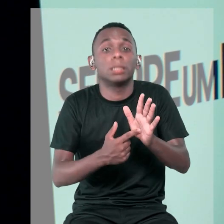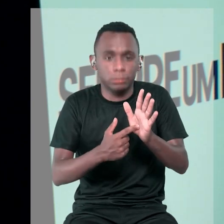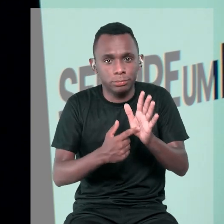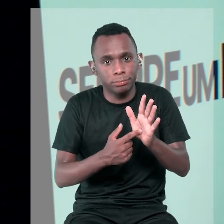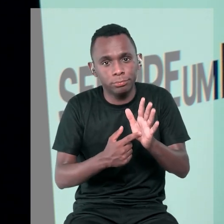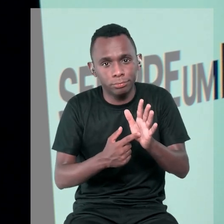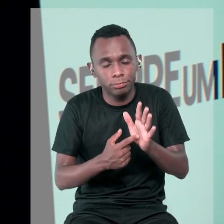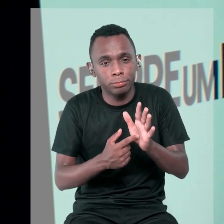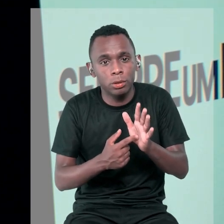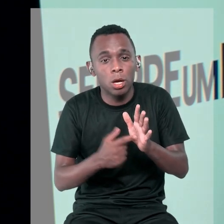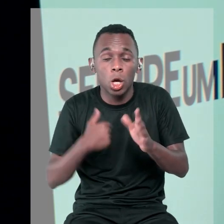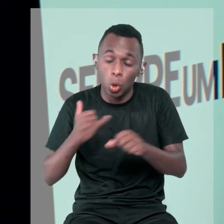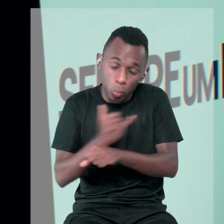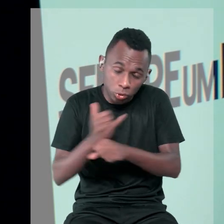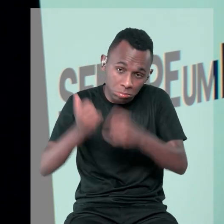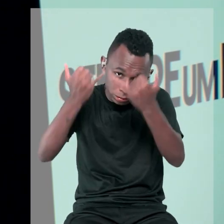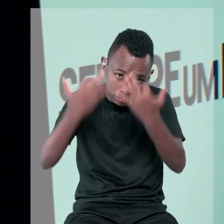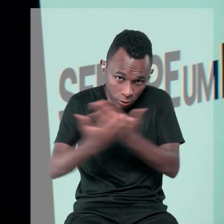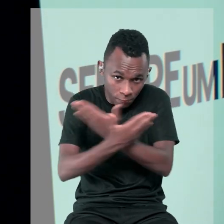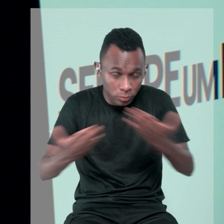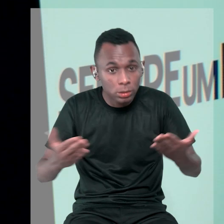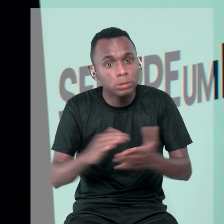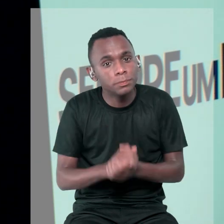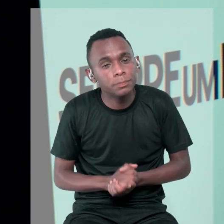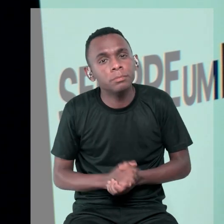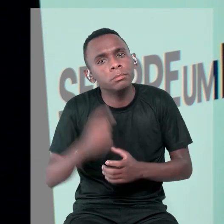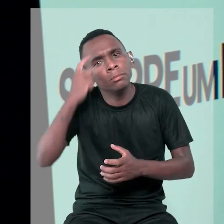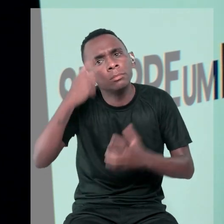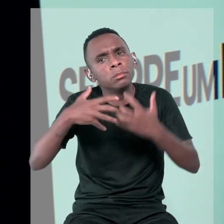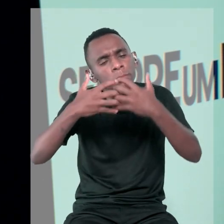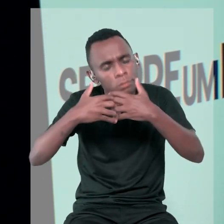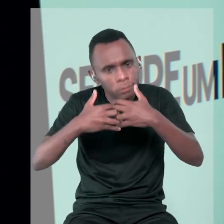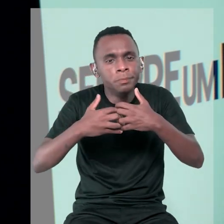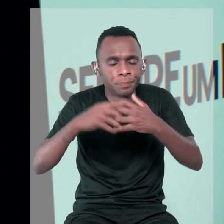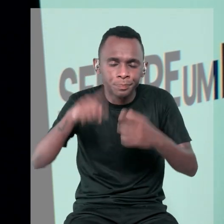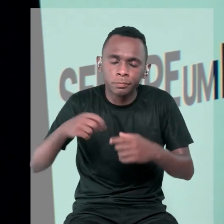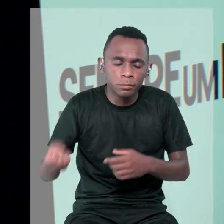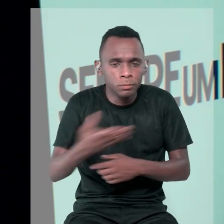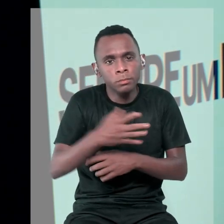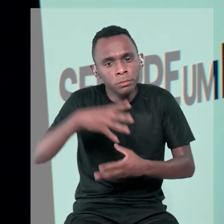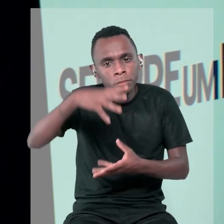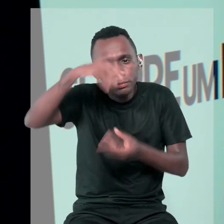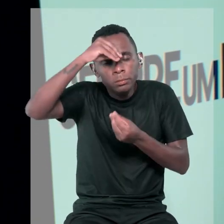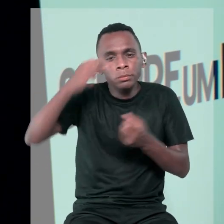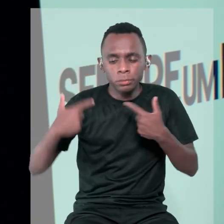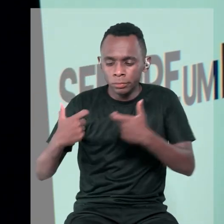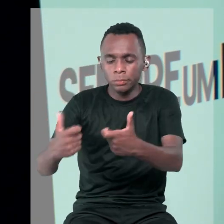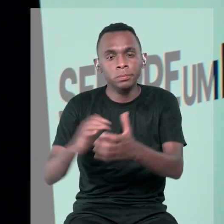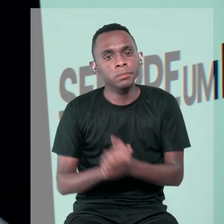instrumentos que eu vou usar com vocês para, né, pensar isso que eu chamei do novo espírito da guerra.